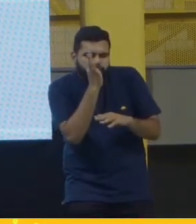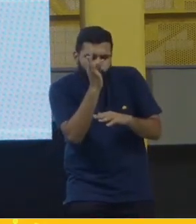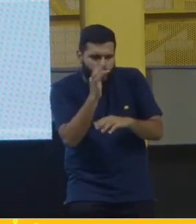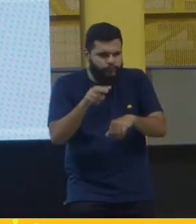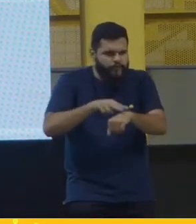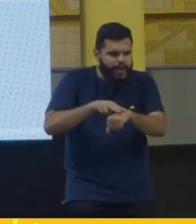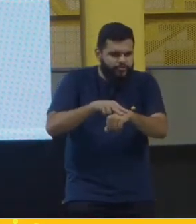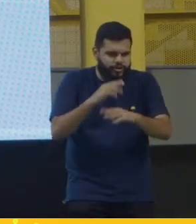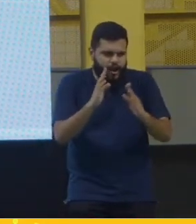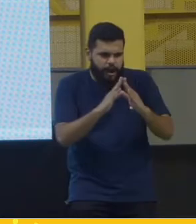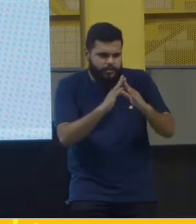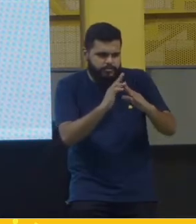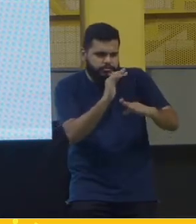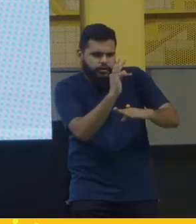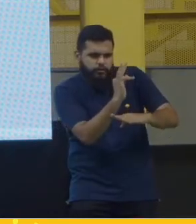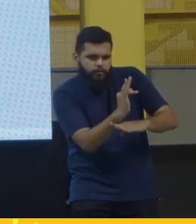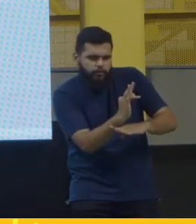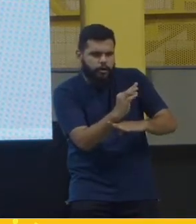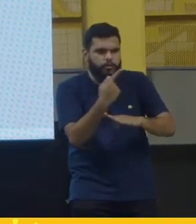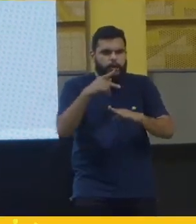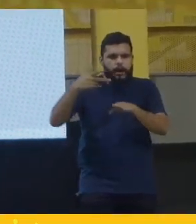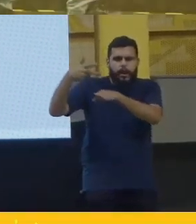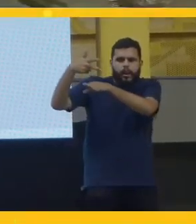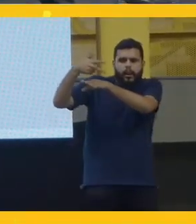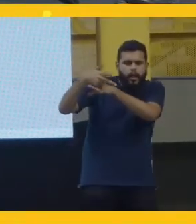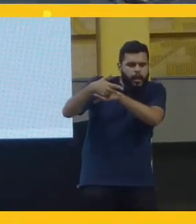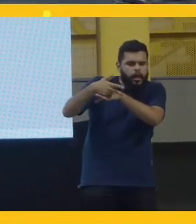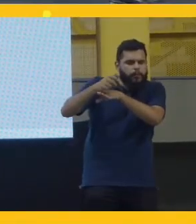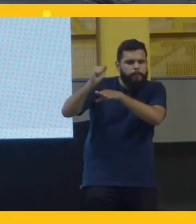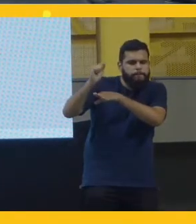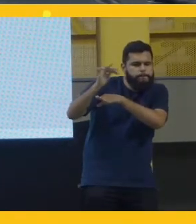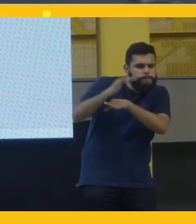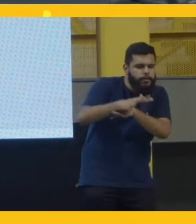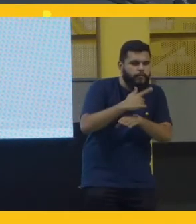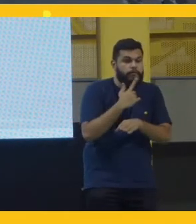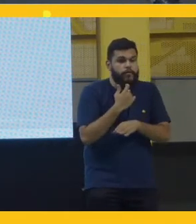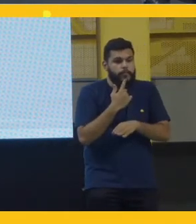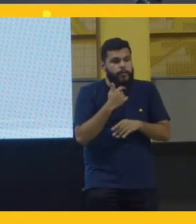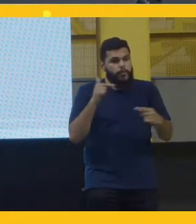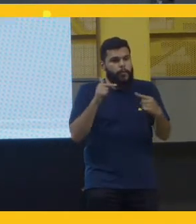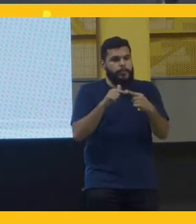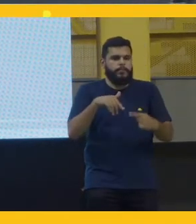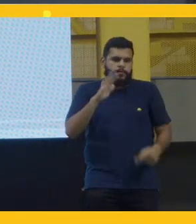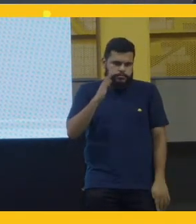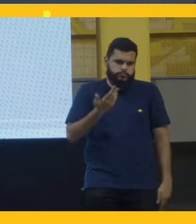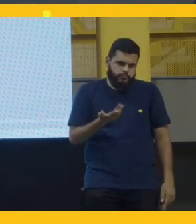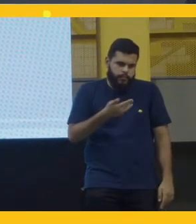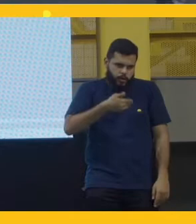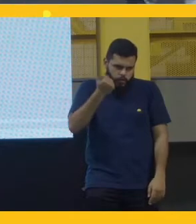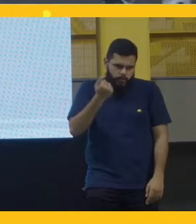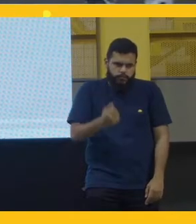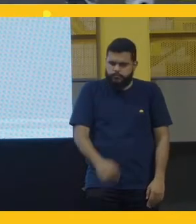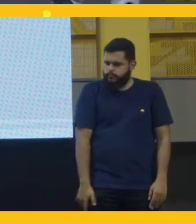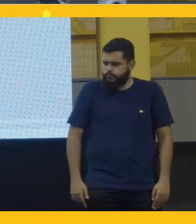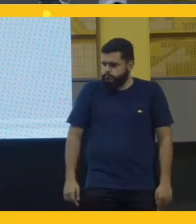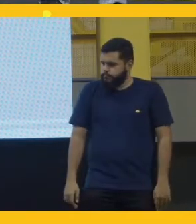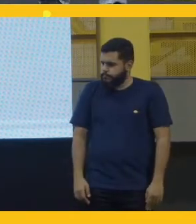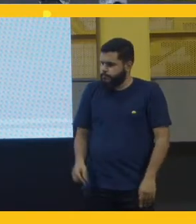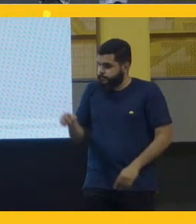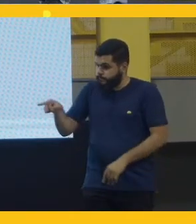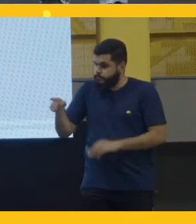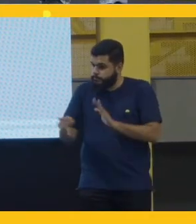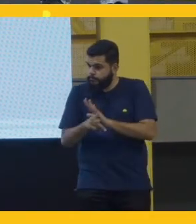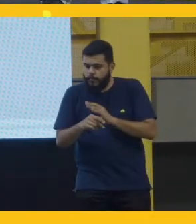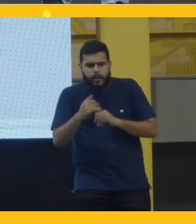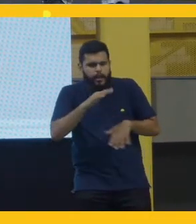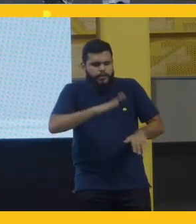vida, não é mesmo? E quando a gente olha aqui, essa quarta questão diz, algumas crianças, ao brincarem de